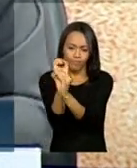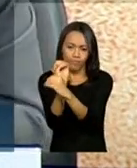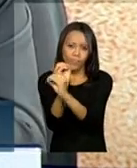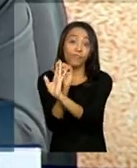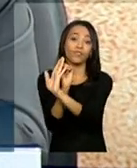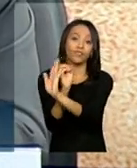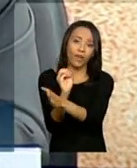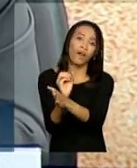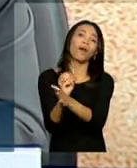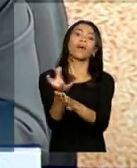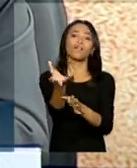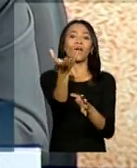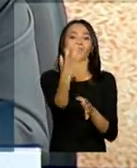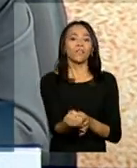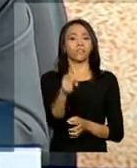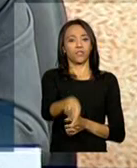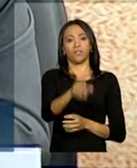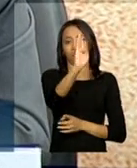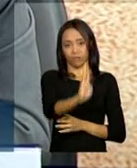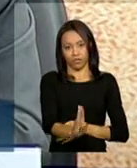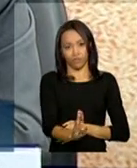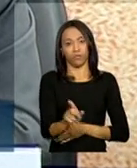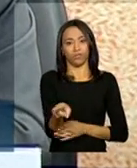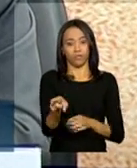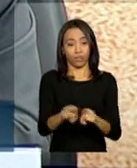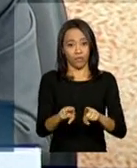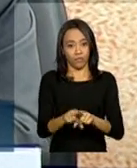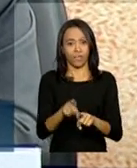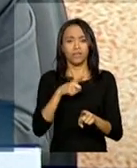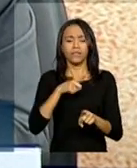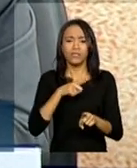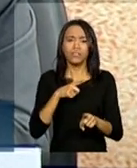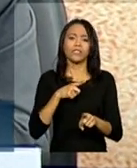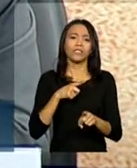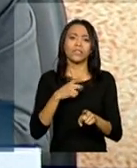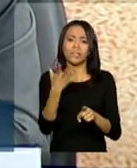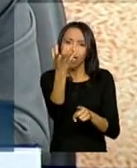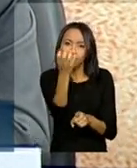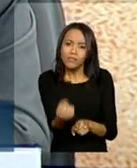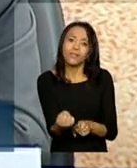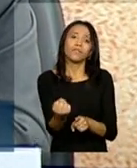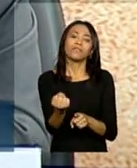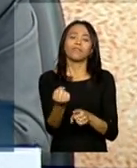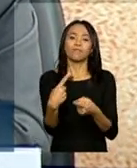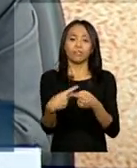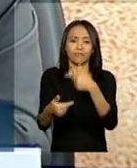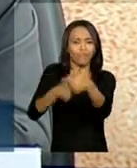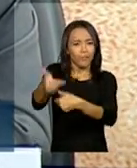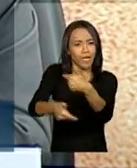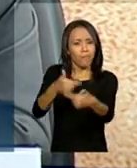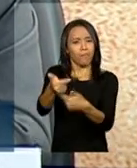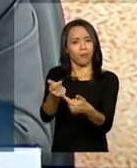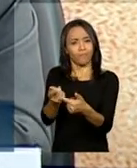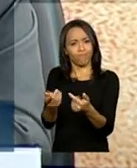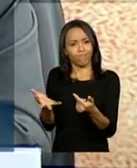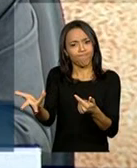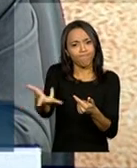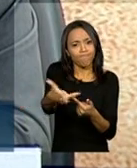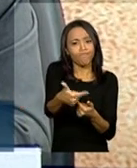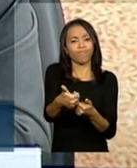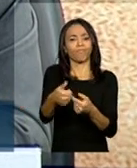se incorpora no Brasil Então tem um Horizonte de incorporação tecnológica que fecha o ciclo completo eh da